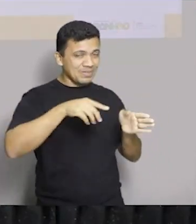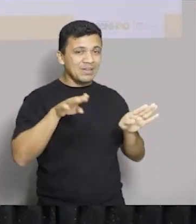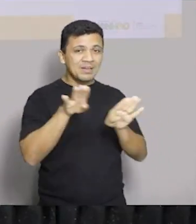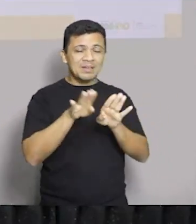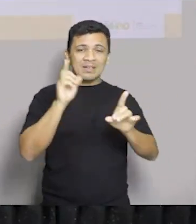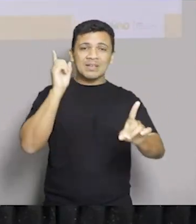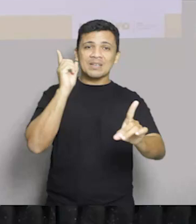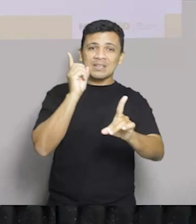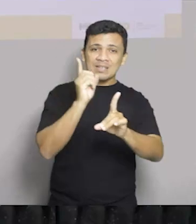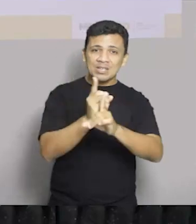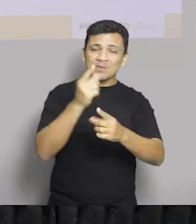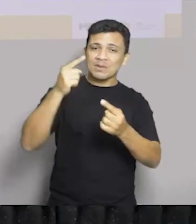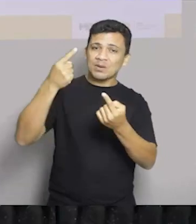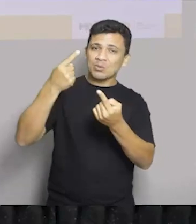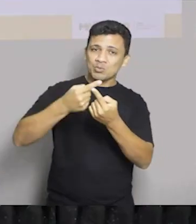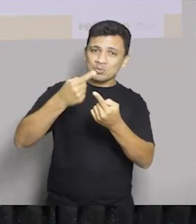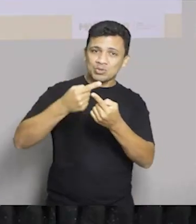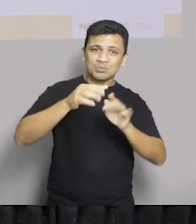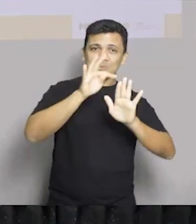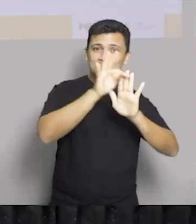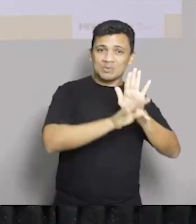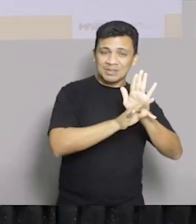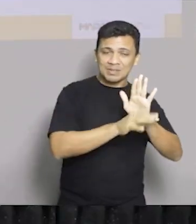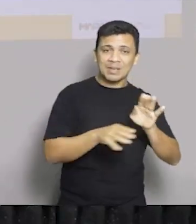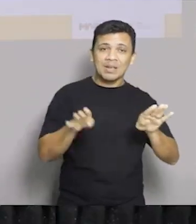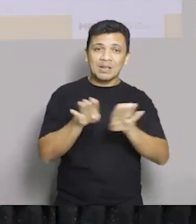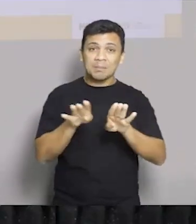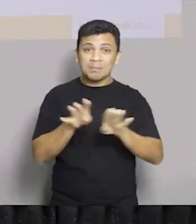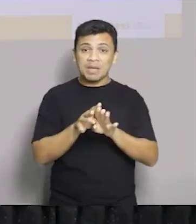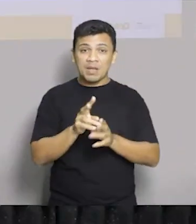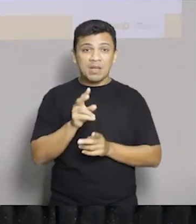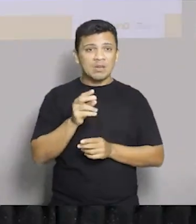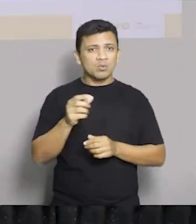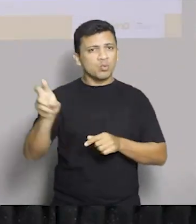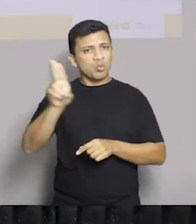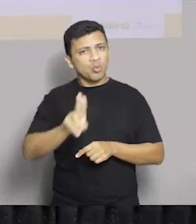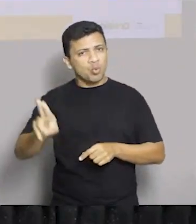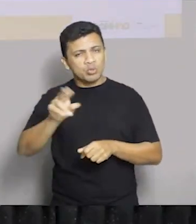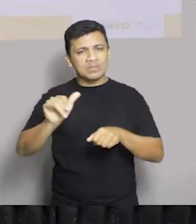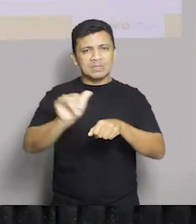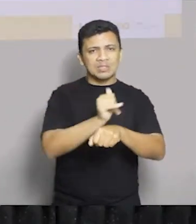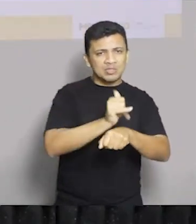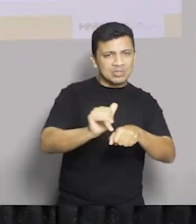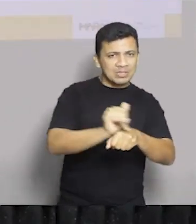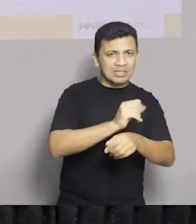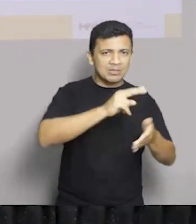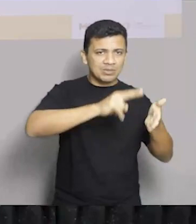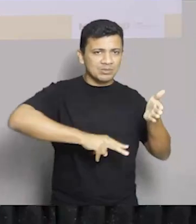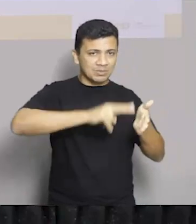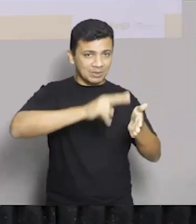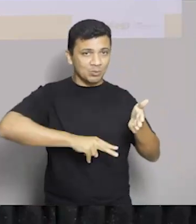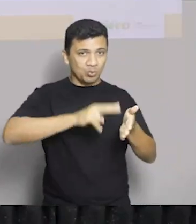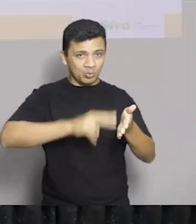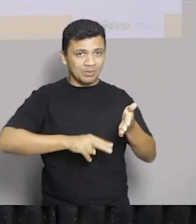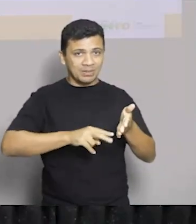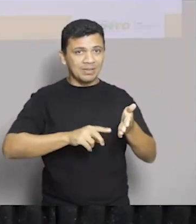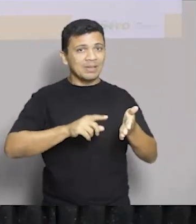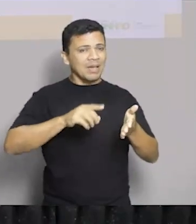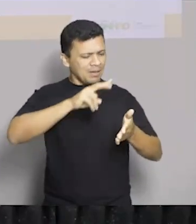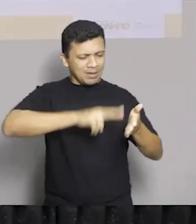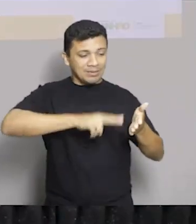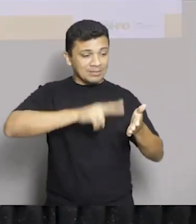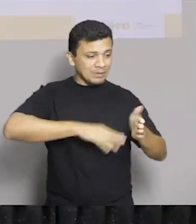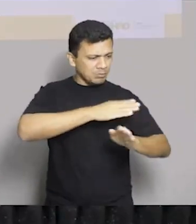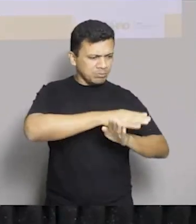o tipo de texto dá uma olhada usando essa estratégia de leitura kiming e o skene que é aquela leitura geral